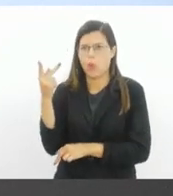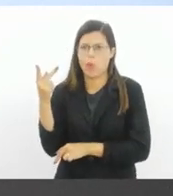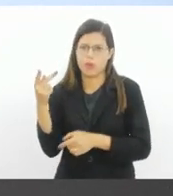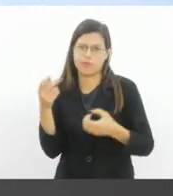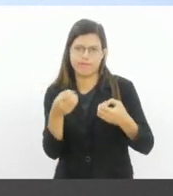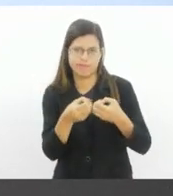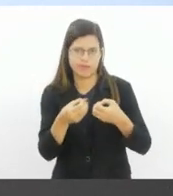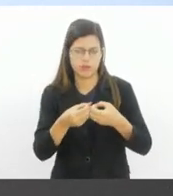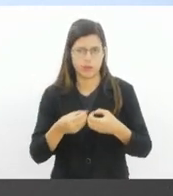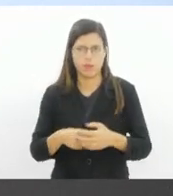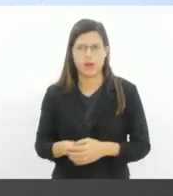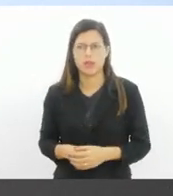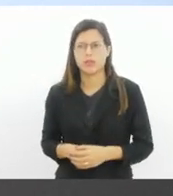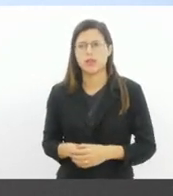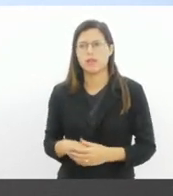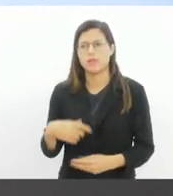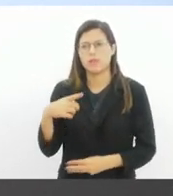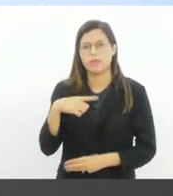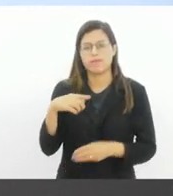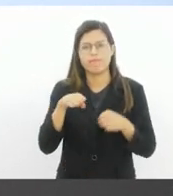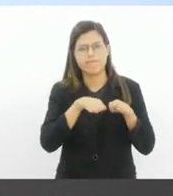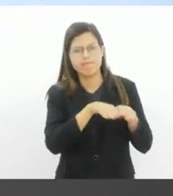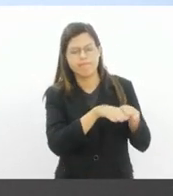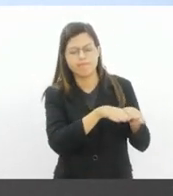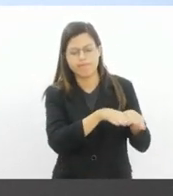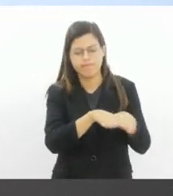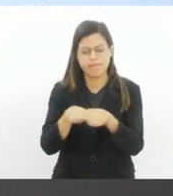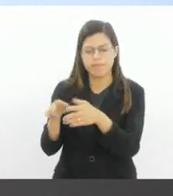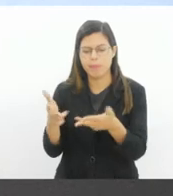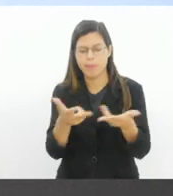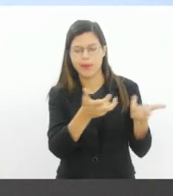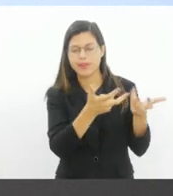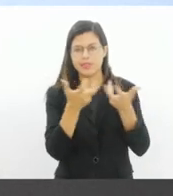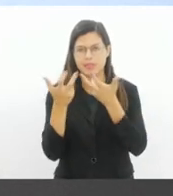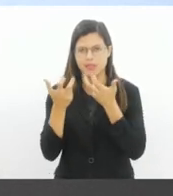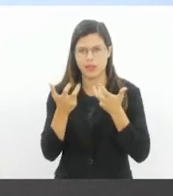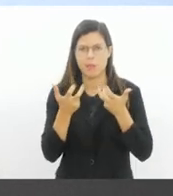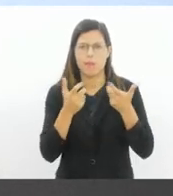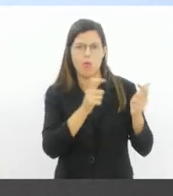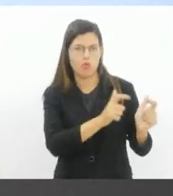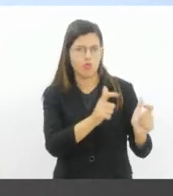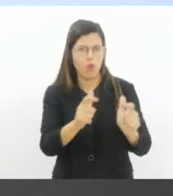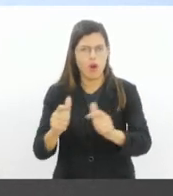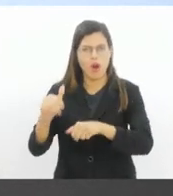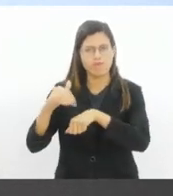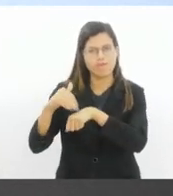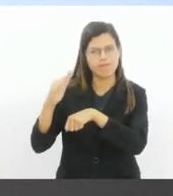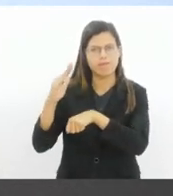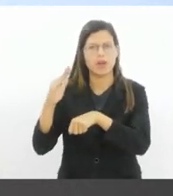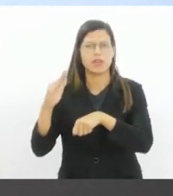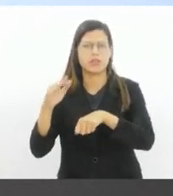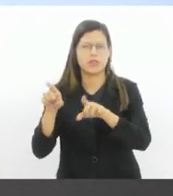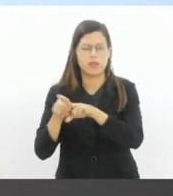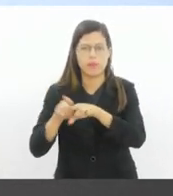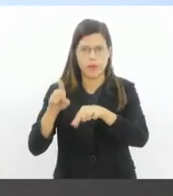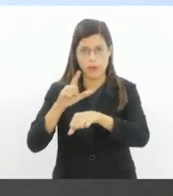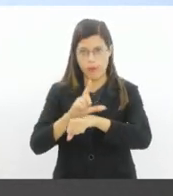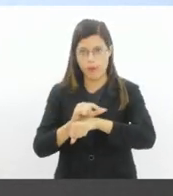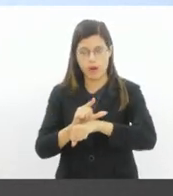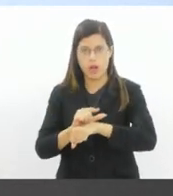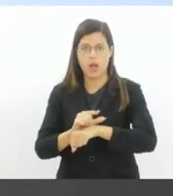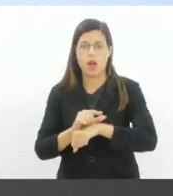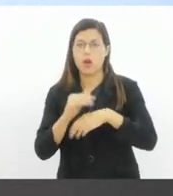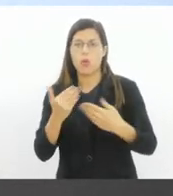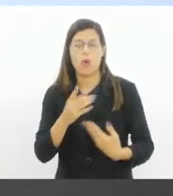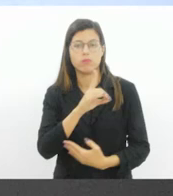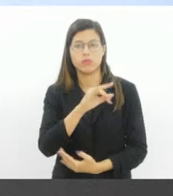padrões e tendências de crime, né? Então, a gente consegue observar os locais com maior incidência, os horários com maior incidência, os dias